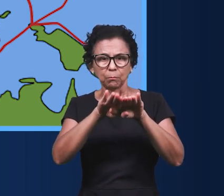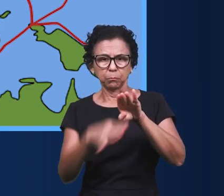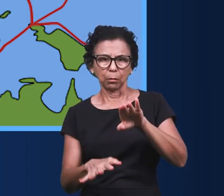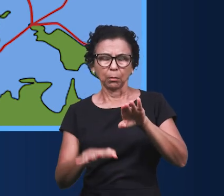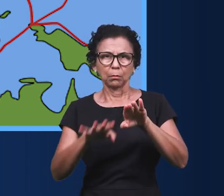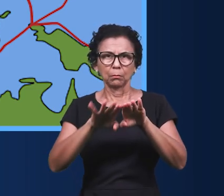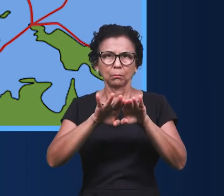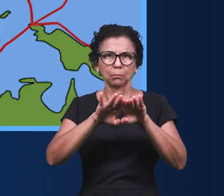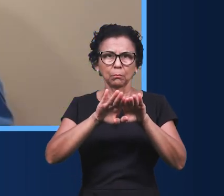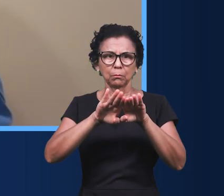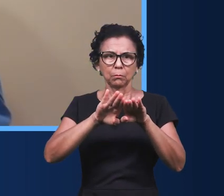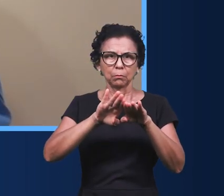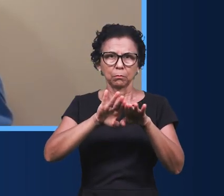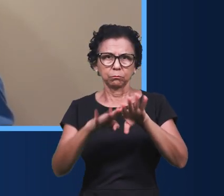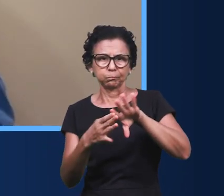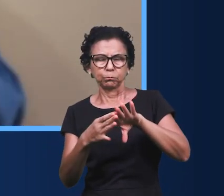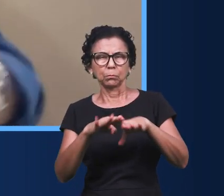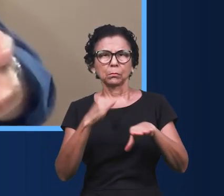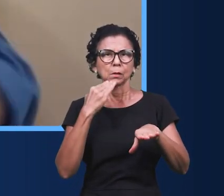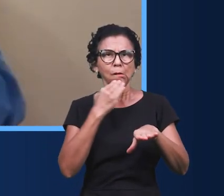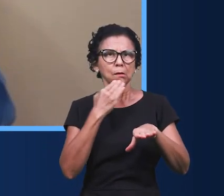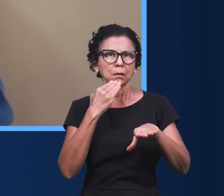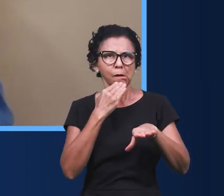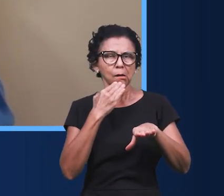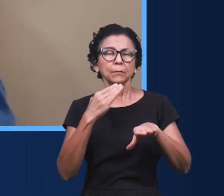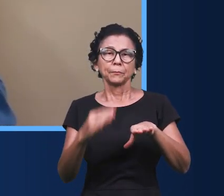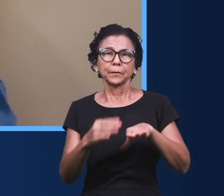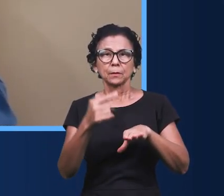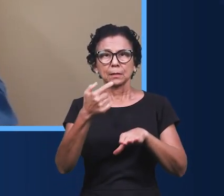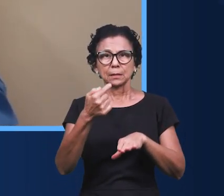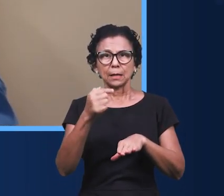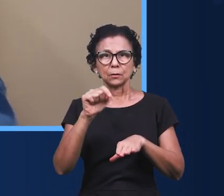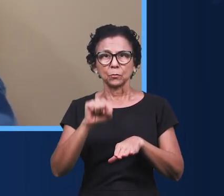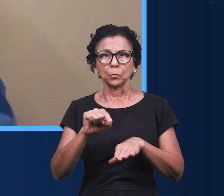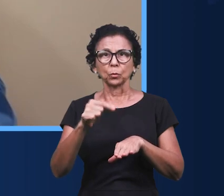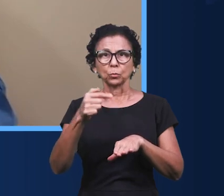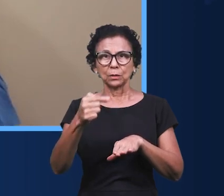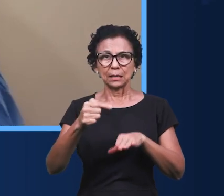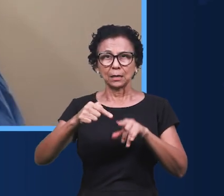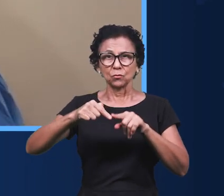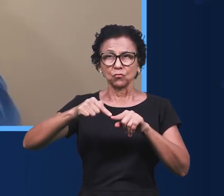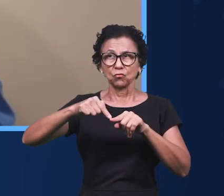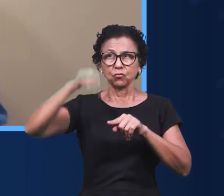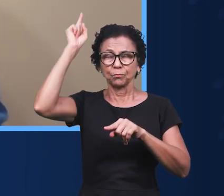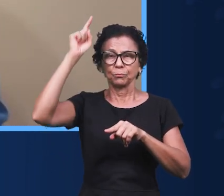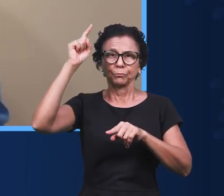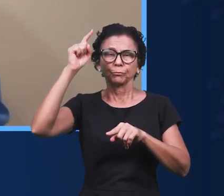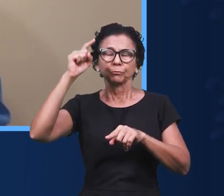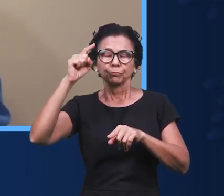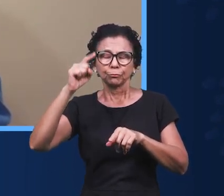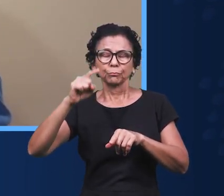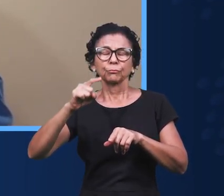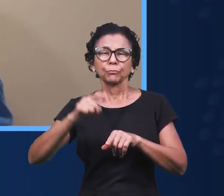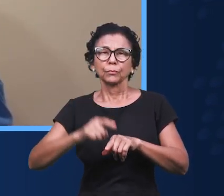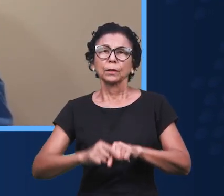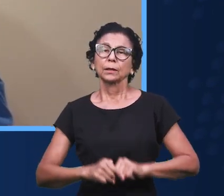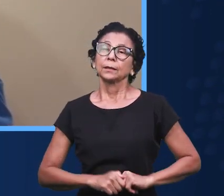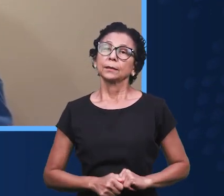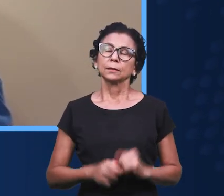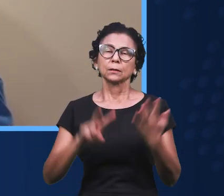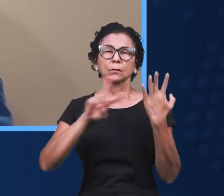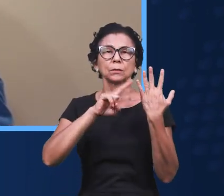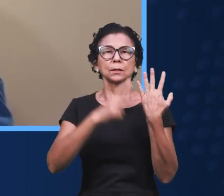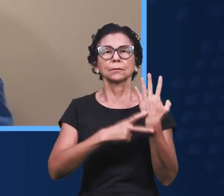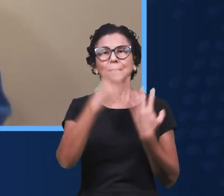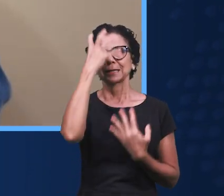potencial muito grande de destruição, 7,7, que traz uma série de consequências para aqueles que